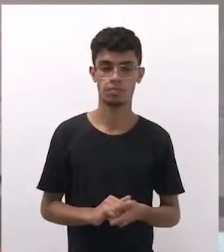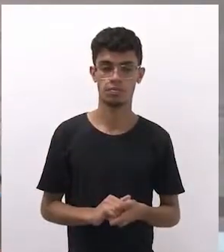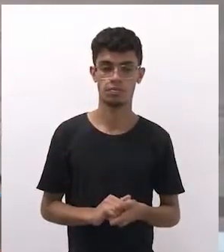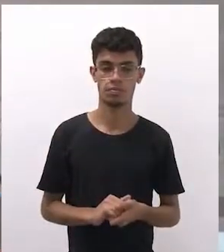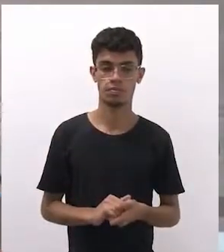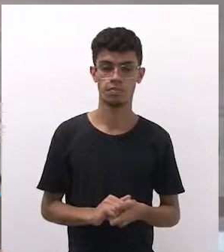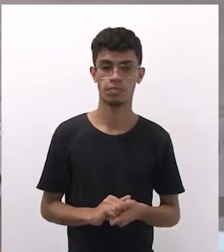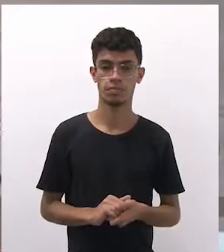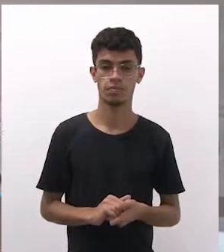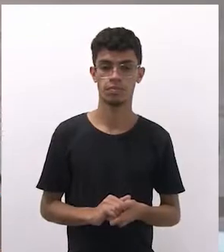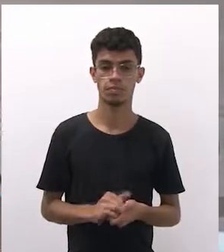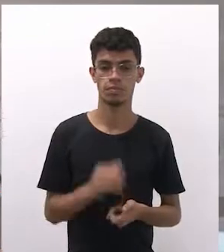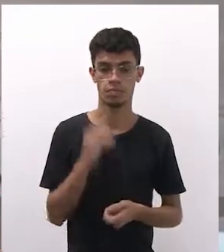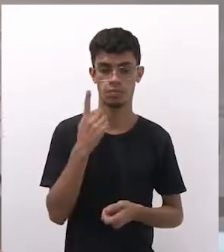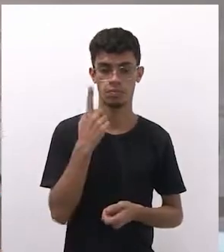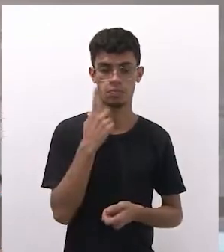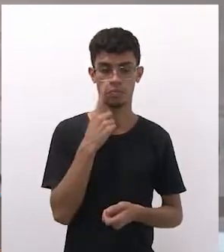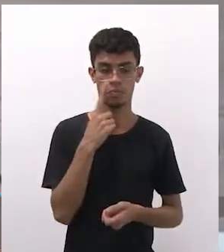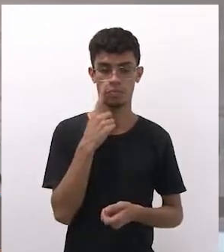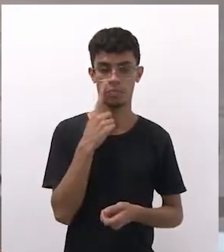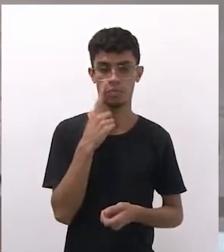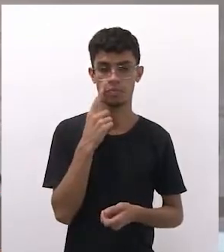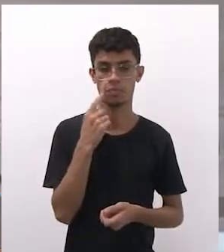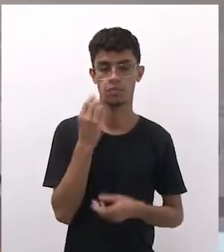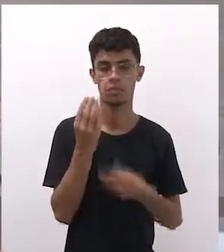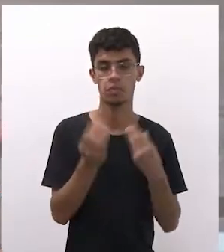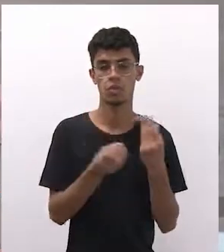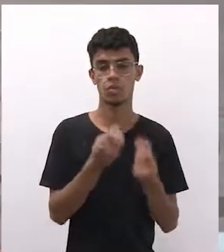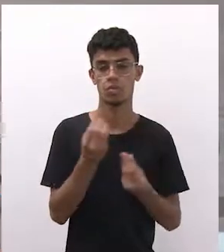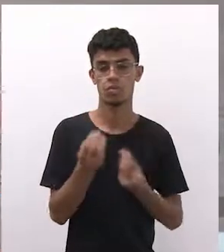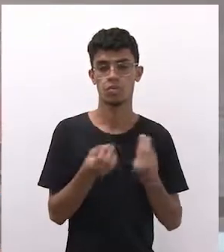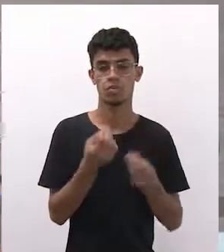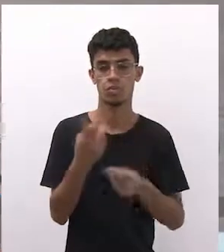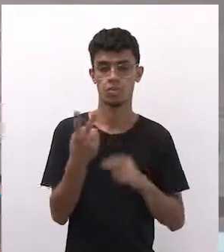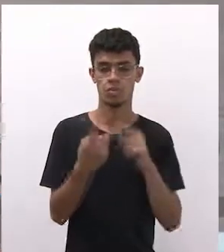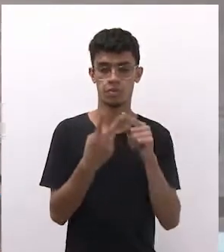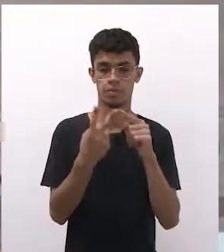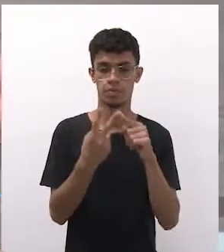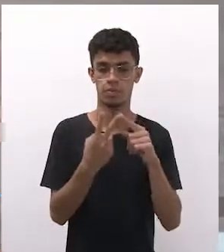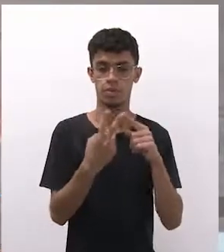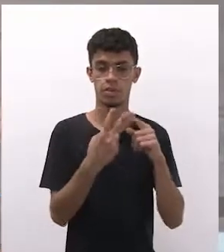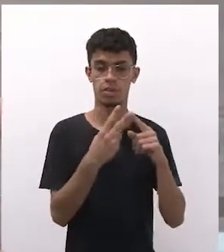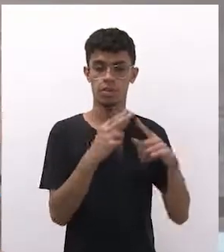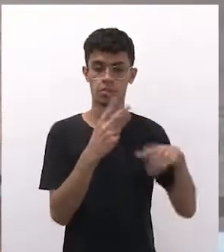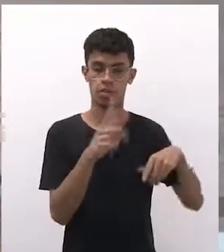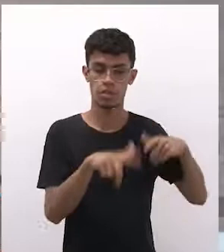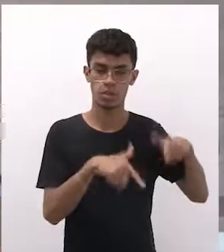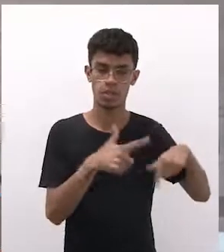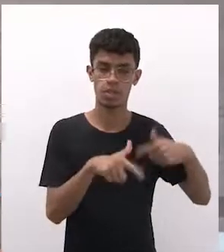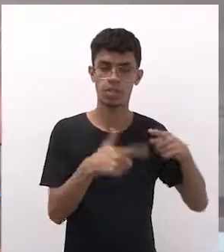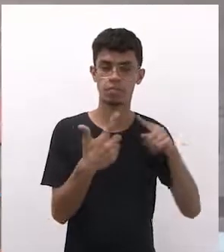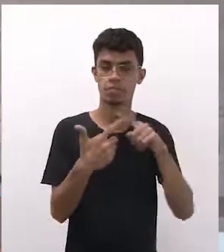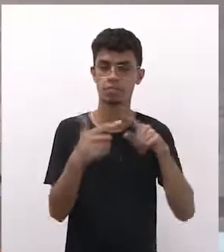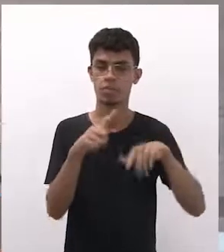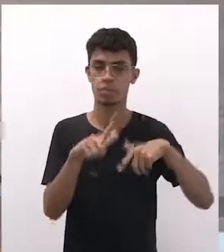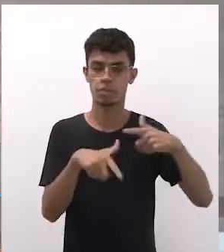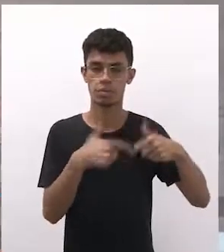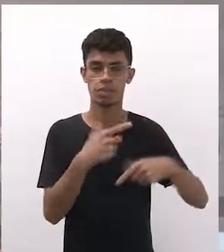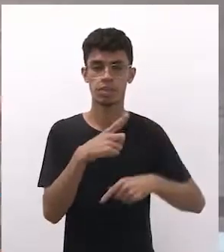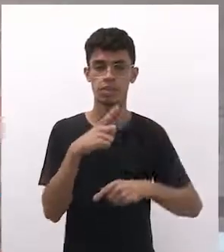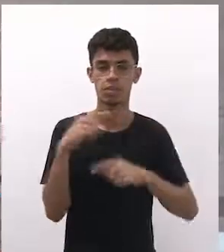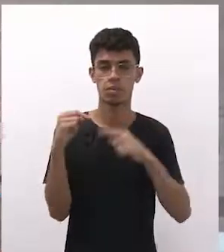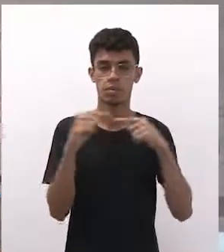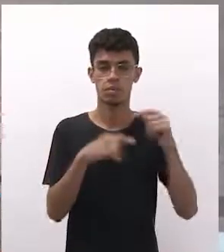E aí a gente vai ver o quê? Como são dois tipos de trabalho que têm uma vinculação direta